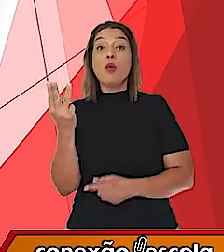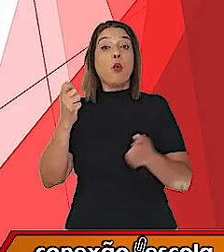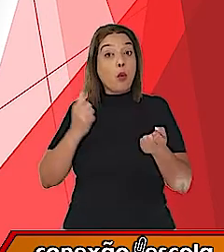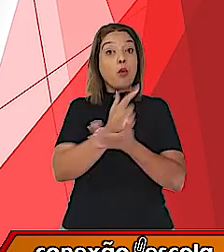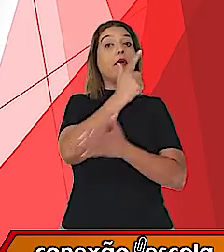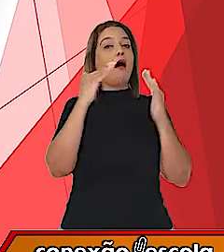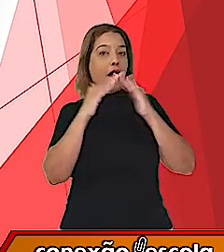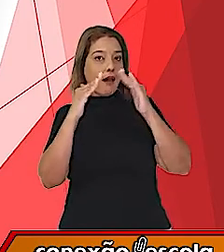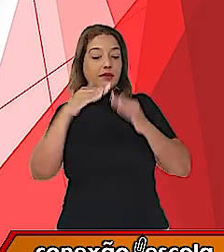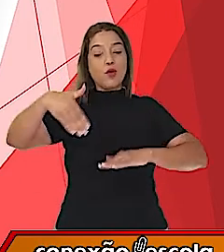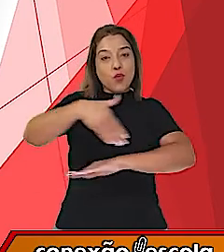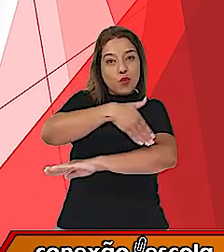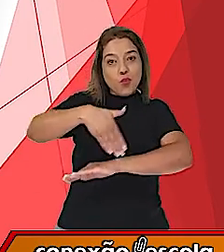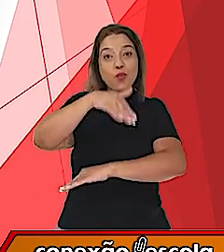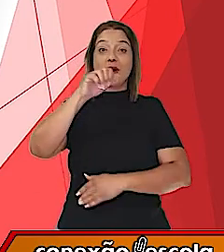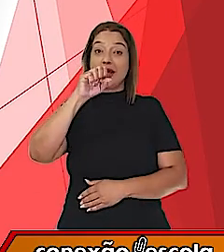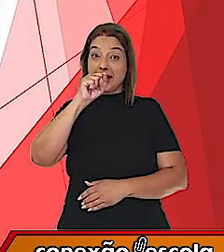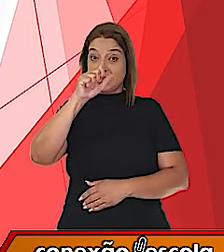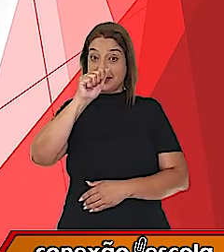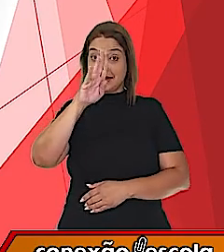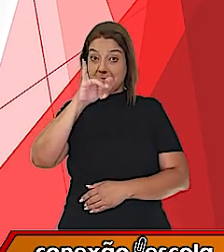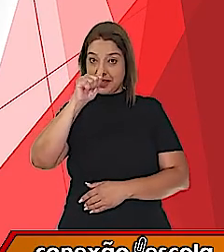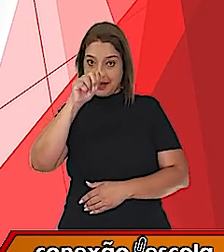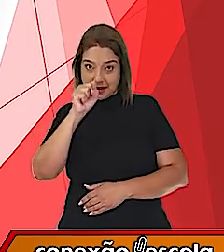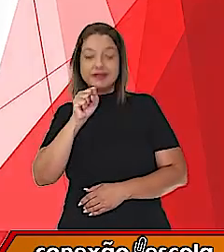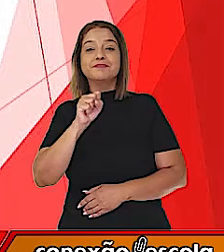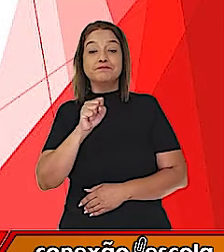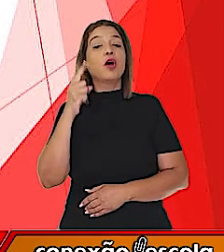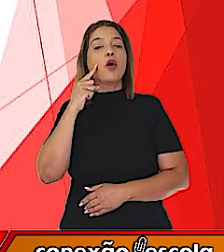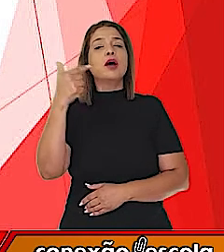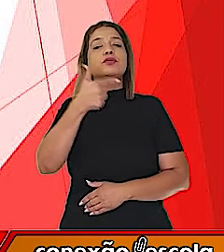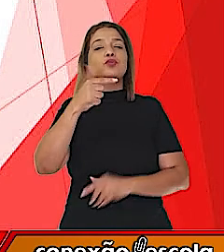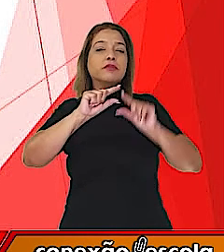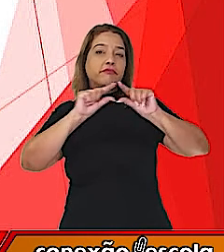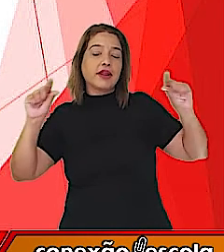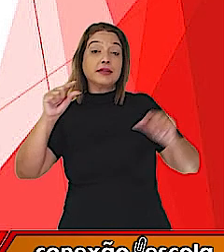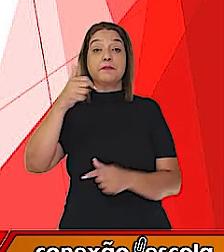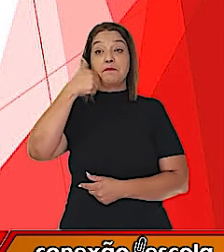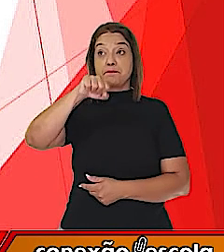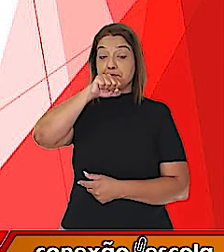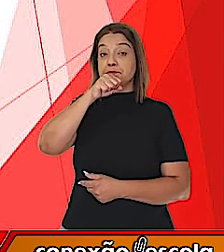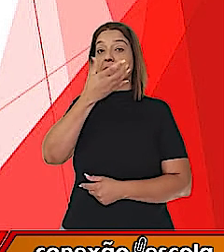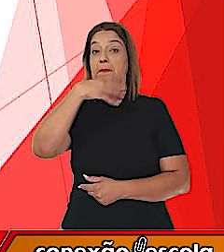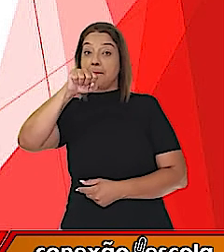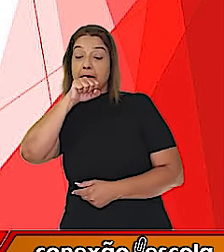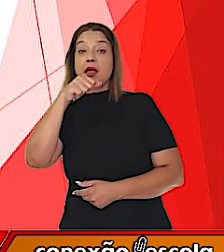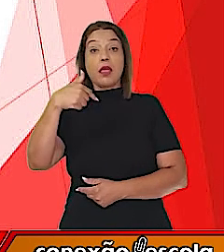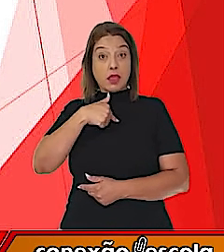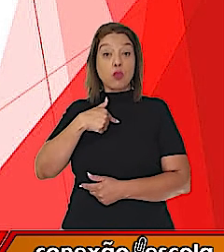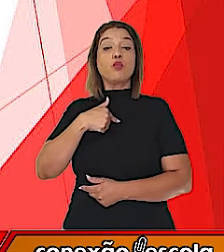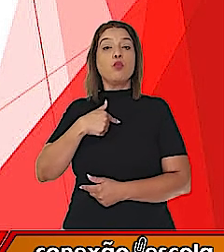casa na Rua dos Sabiás. E na segunda frase temos: mamãe, papai e eu